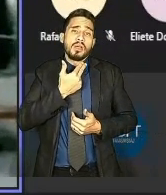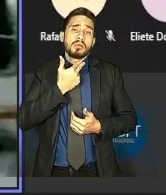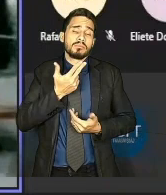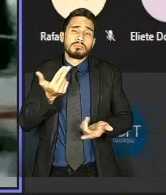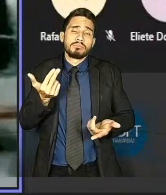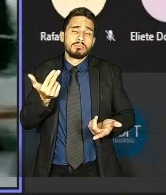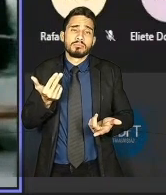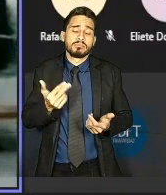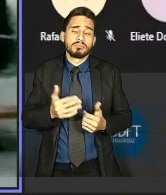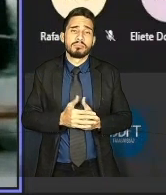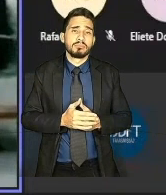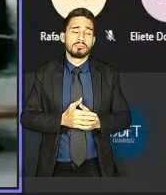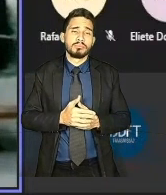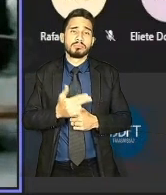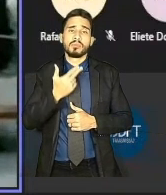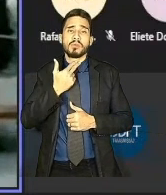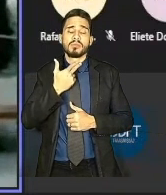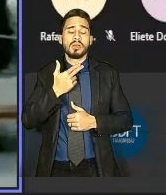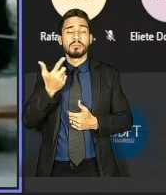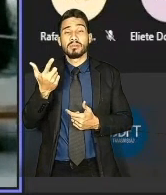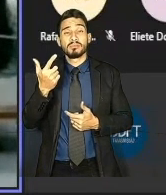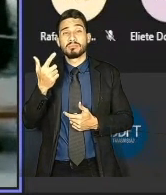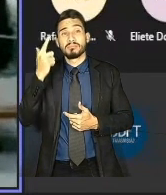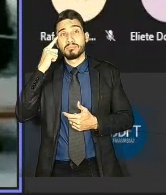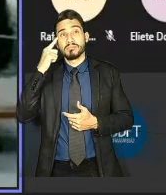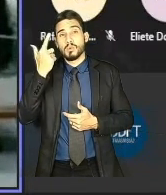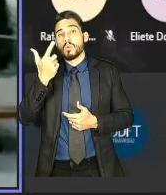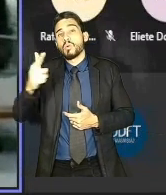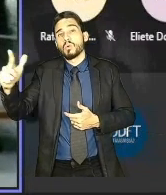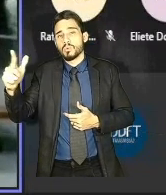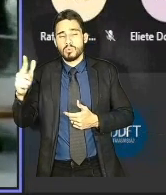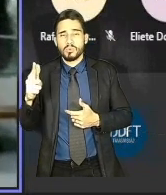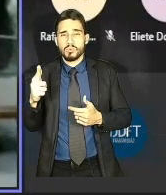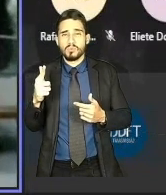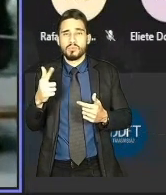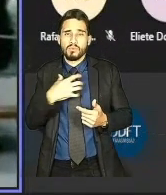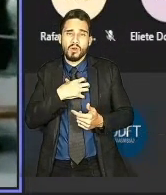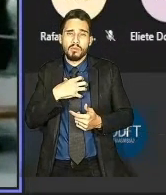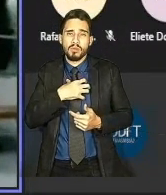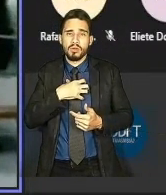há como aplicar o entendimento firmado pelo Colégio Superior Tribunal de Justiça e pelo